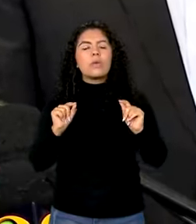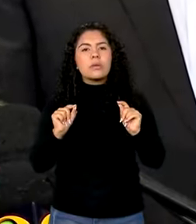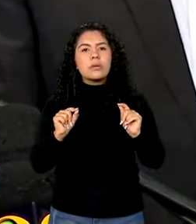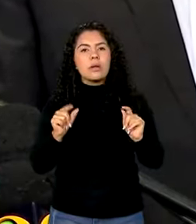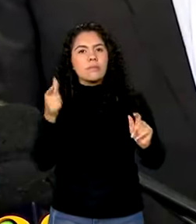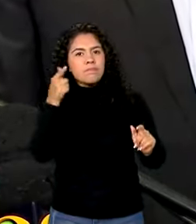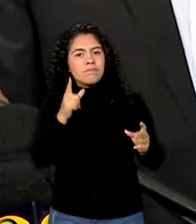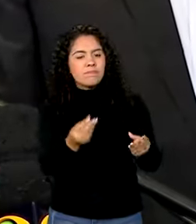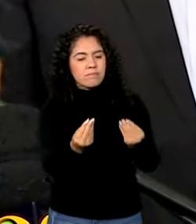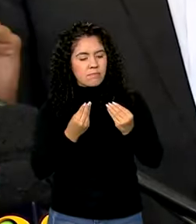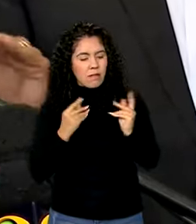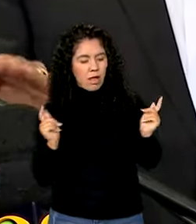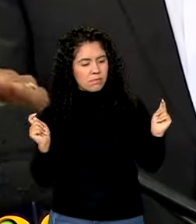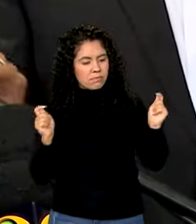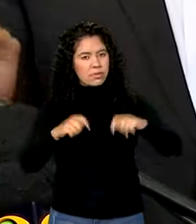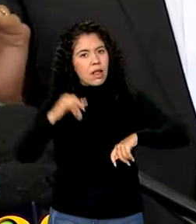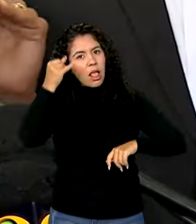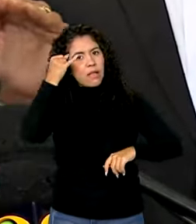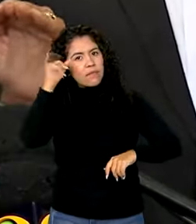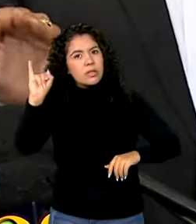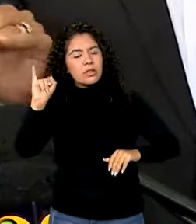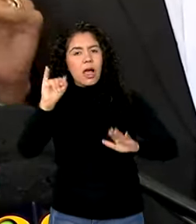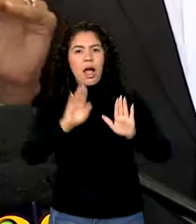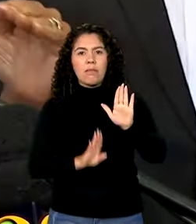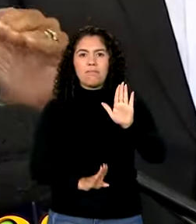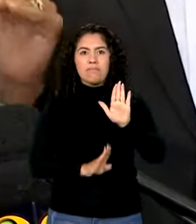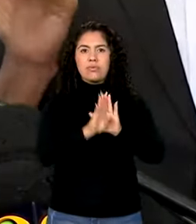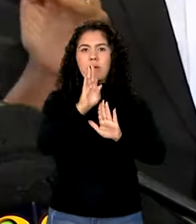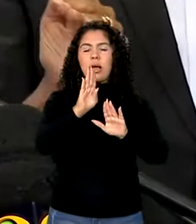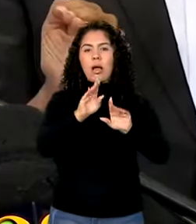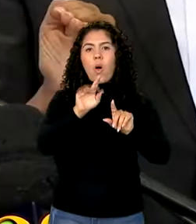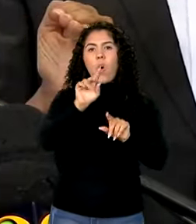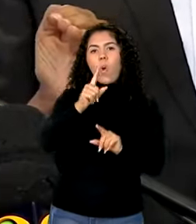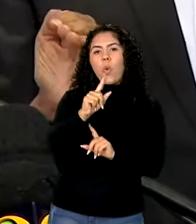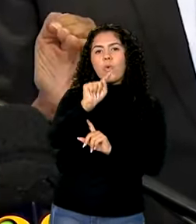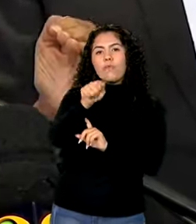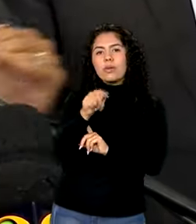possibilite não ultrapassar 1,5 de aumento da temperatura da Terra.